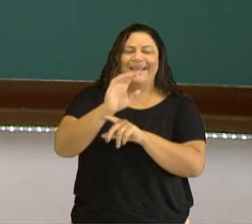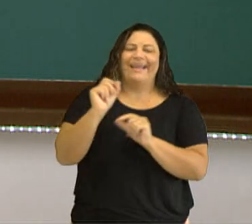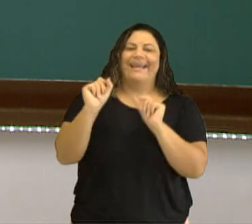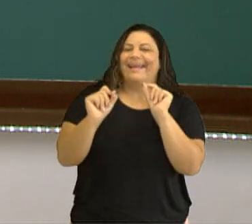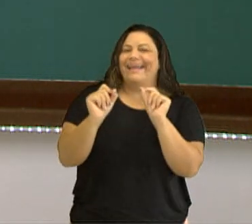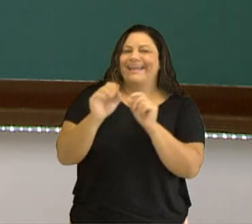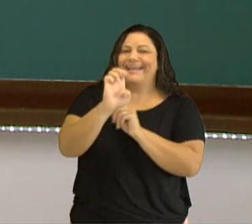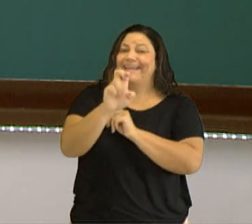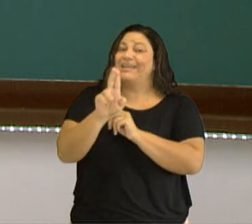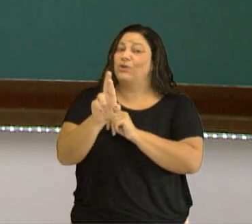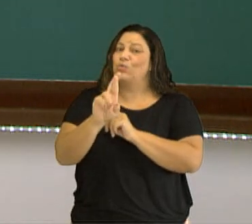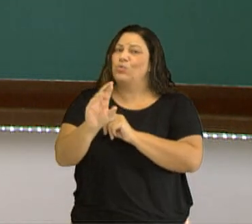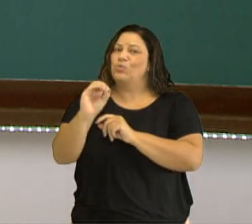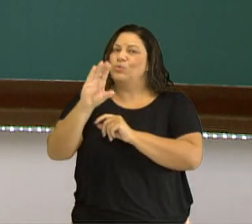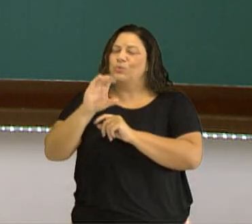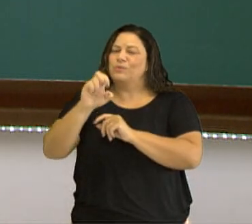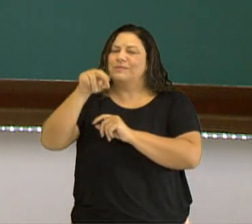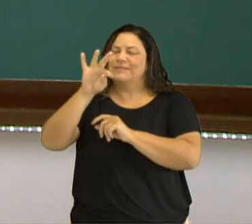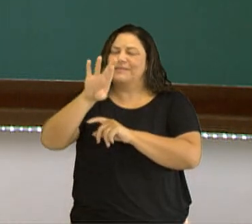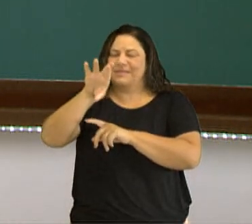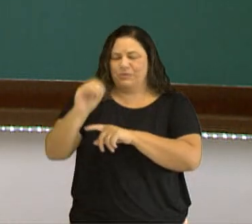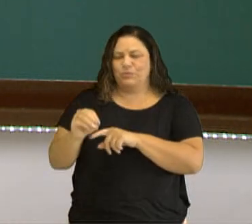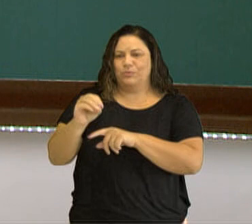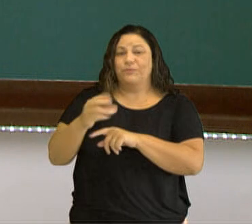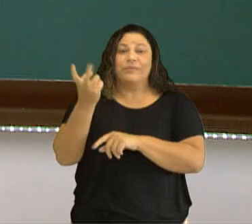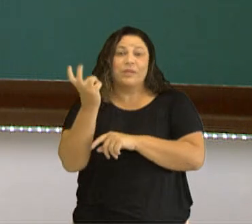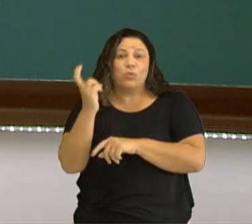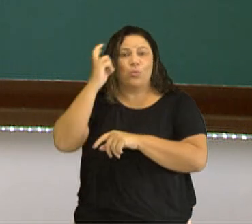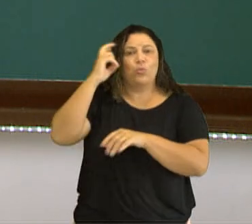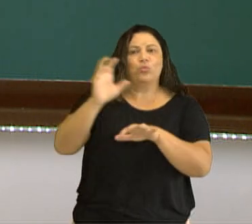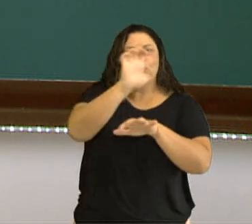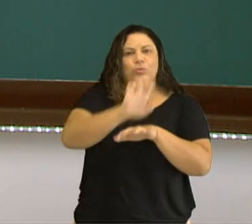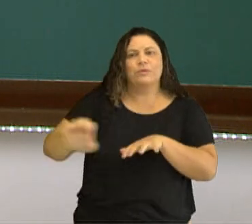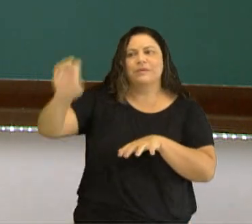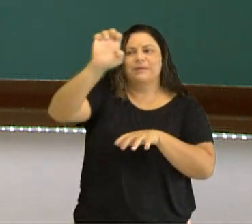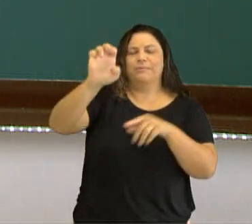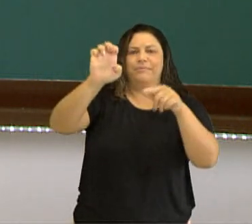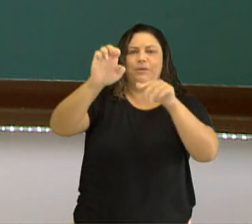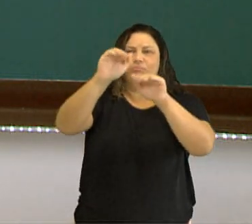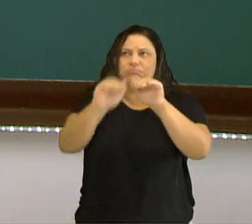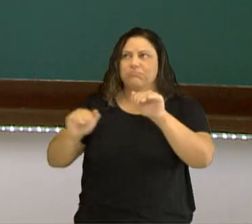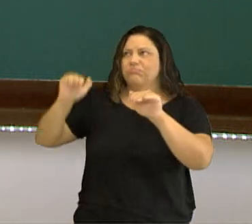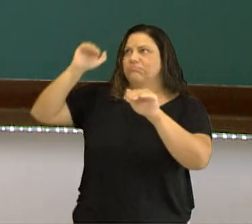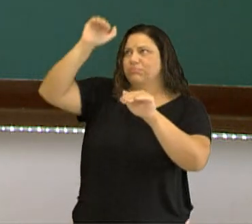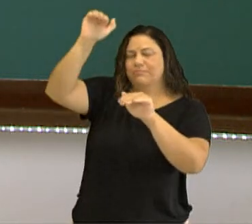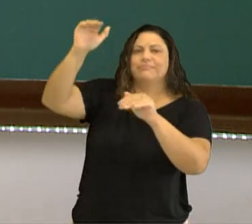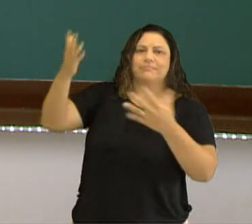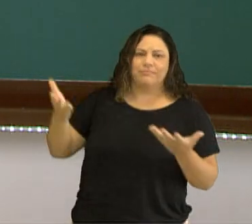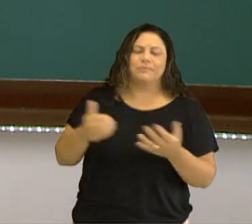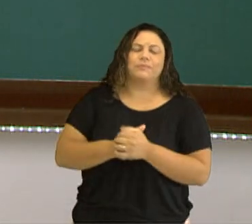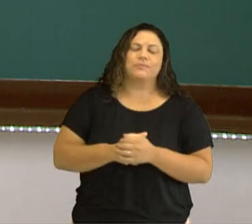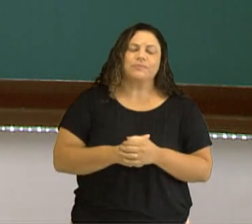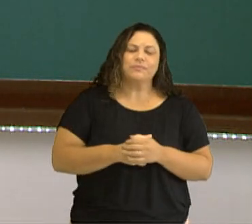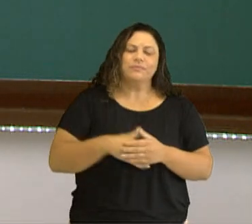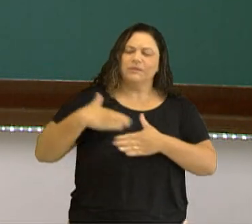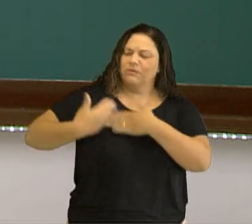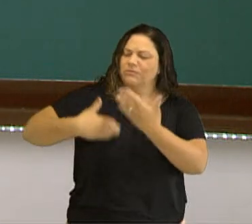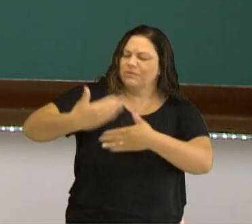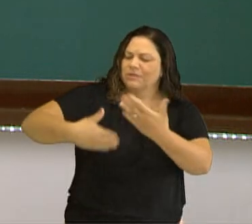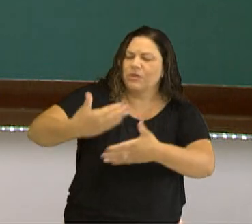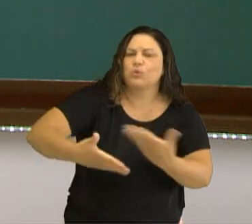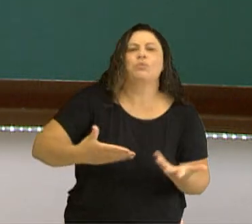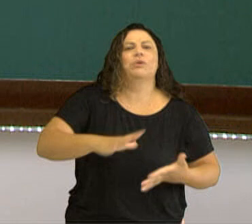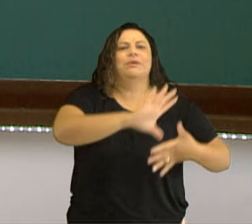mais importante a cultura europeia, E essa ideia de que os europeus trouxeram o progresso para a América ainda é